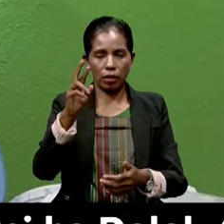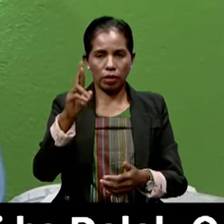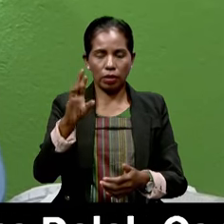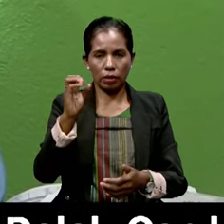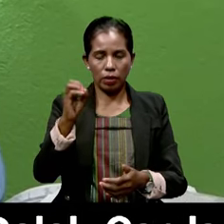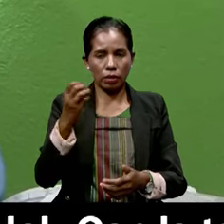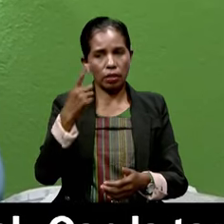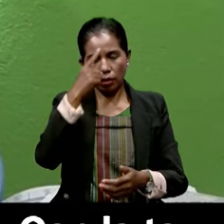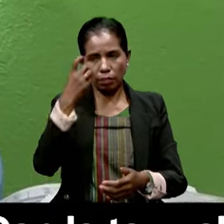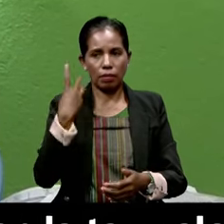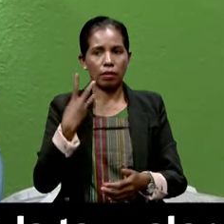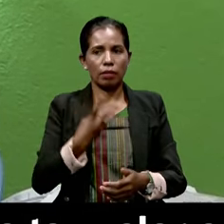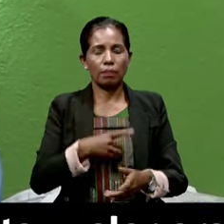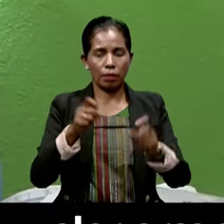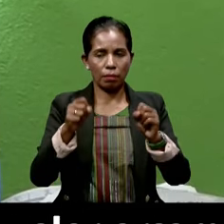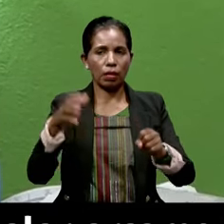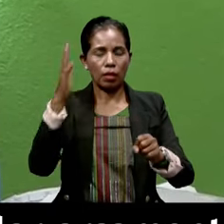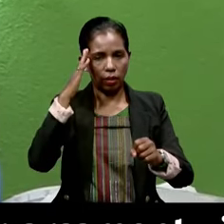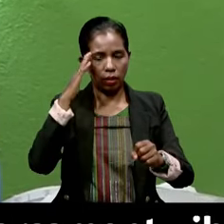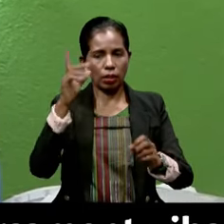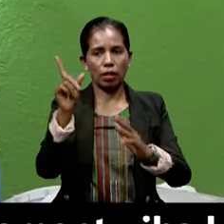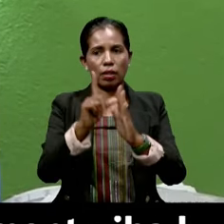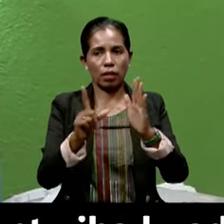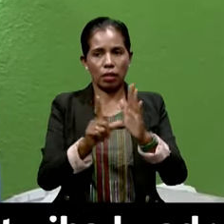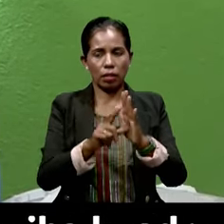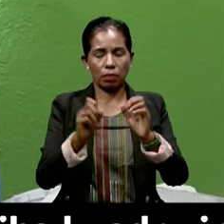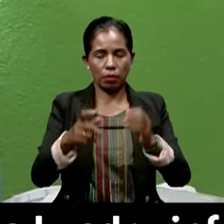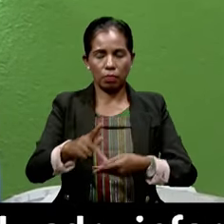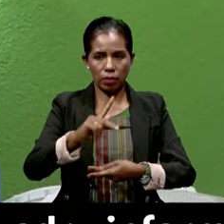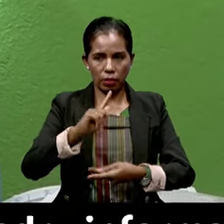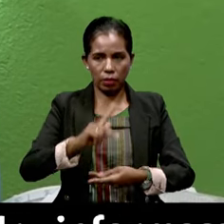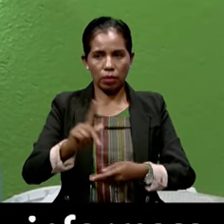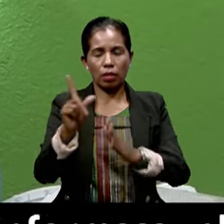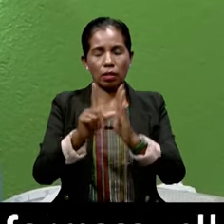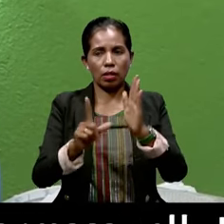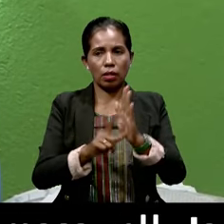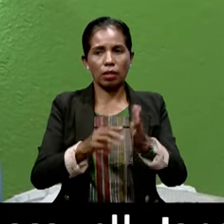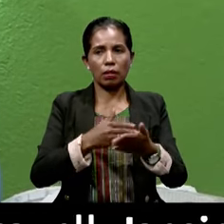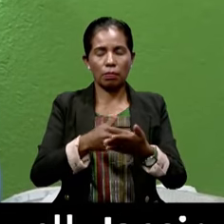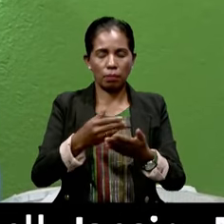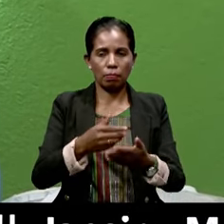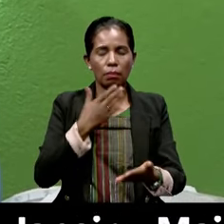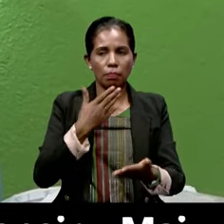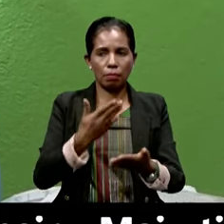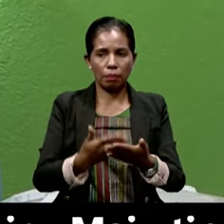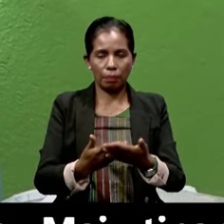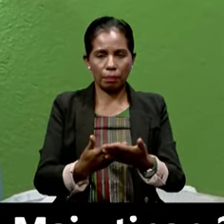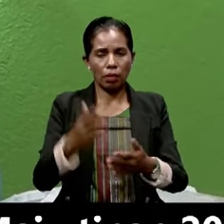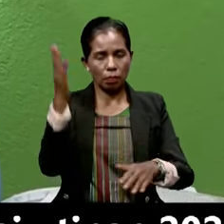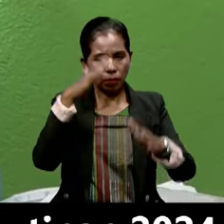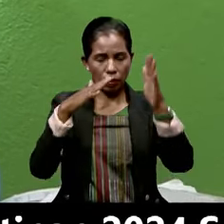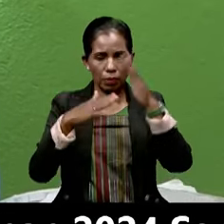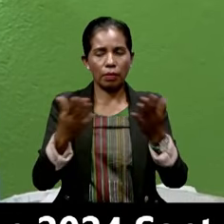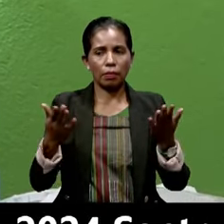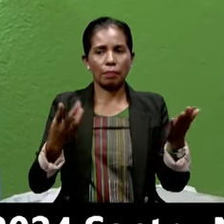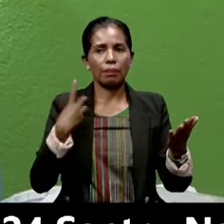e te sirva com belo reconhecimento mas lei iremos ter que proteger nem a lei bolo na ram bom samaritano né problema nem nebe e